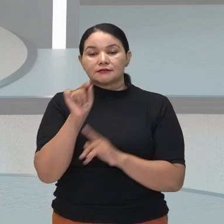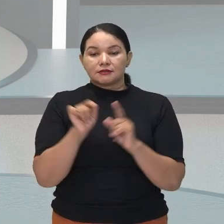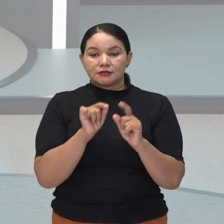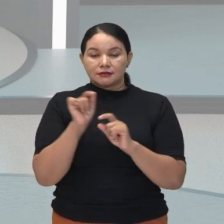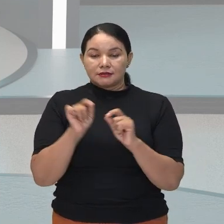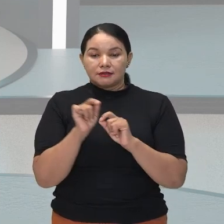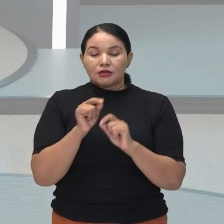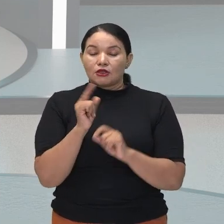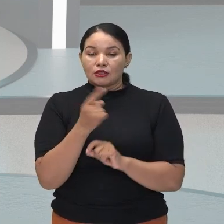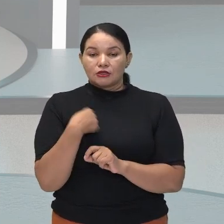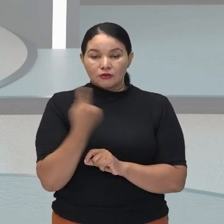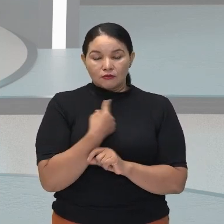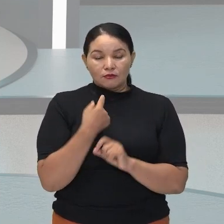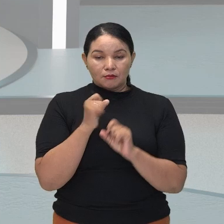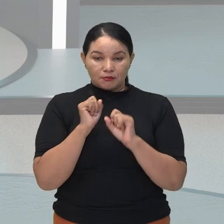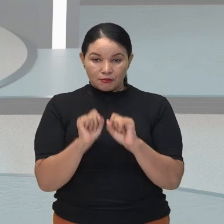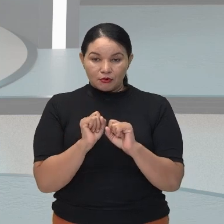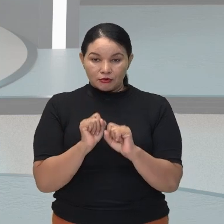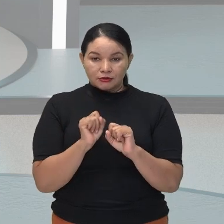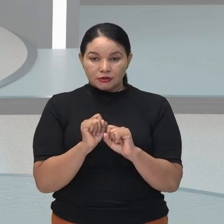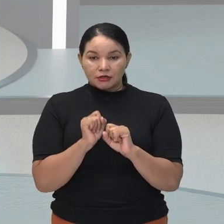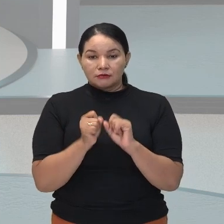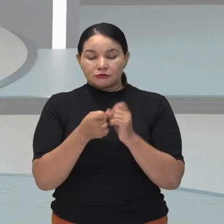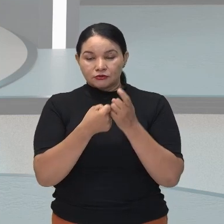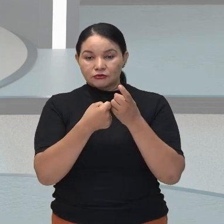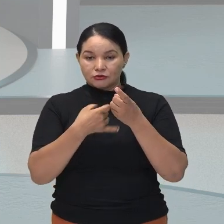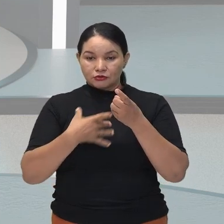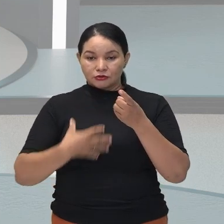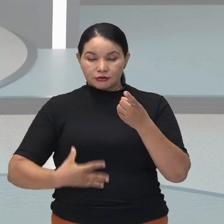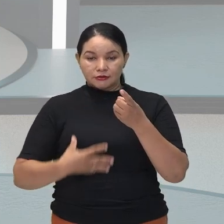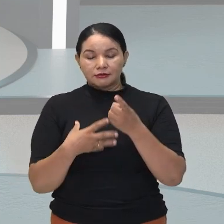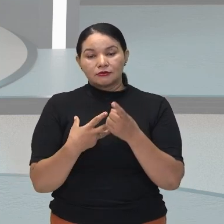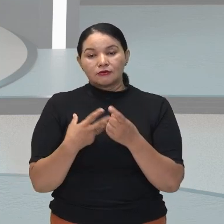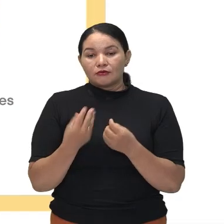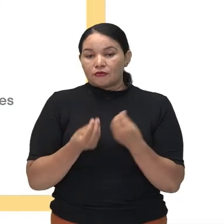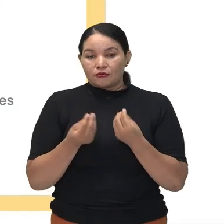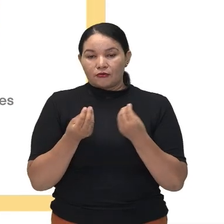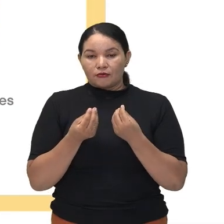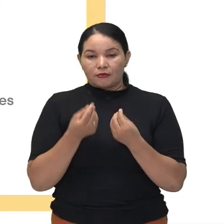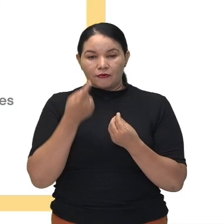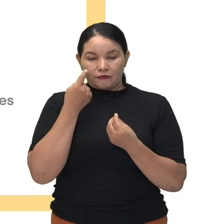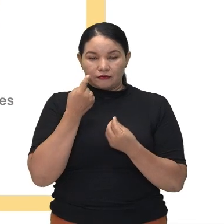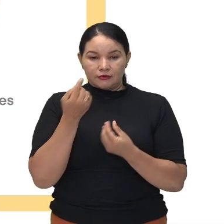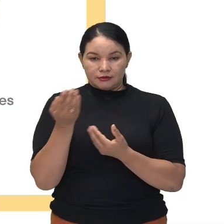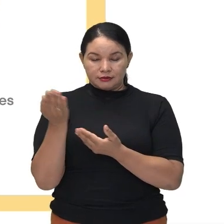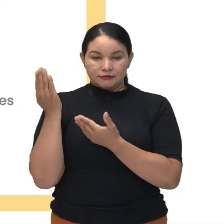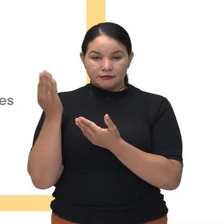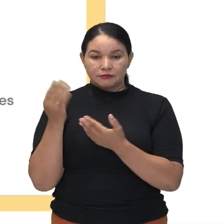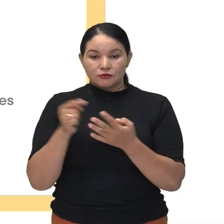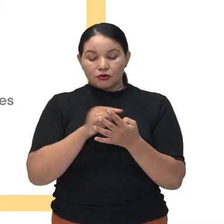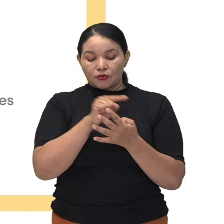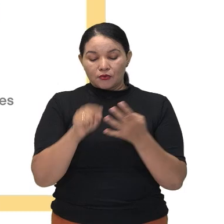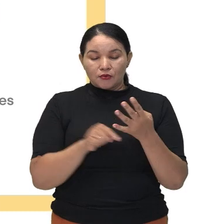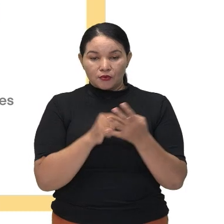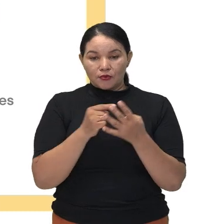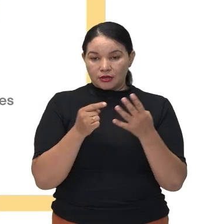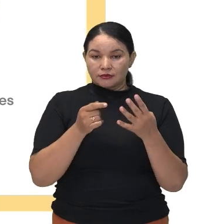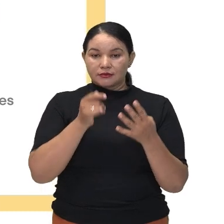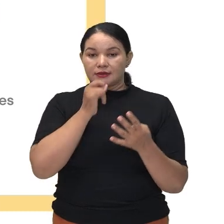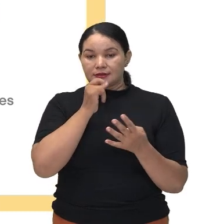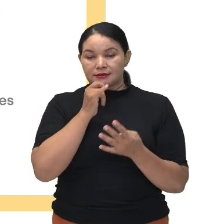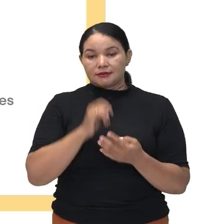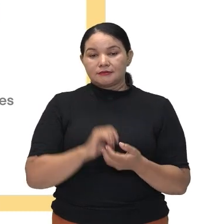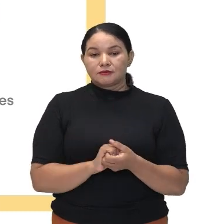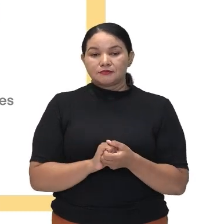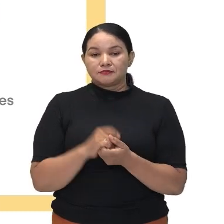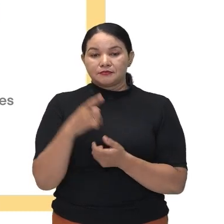como nós podemos fazer essas descrições. Então, nós vamos dar uma olhadinha em 4 exemplos, tá bom?